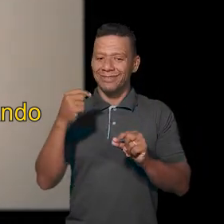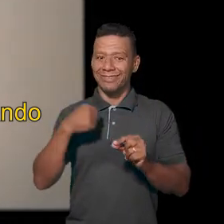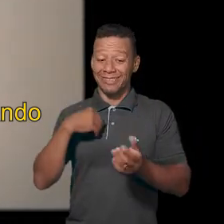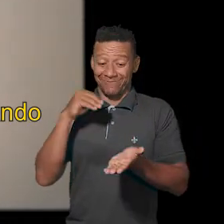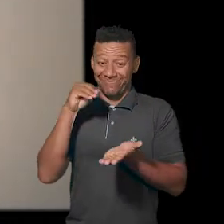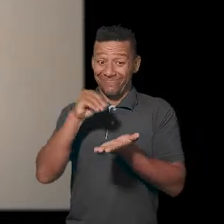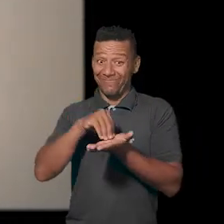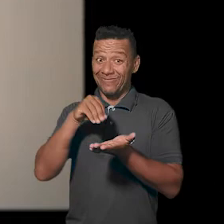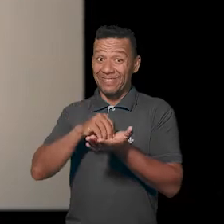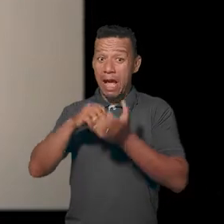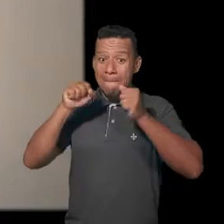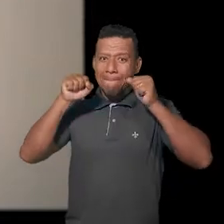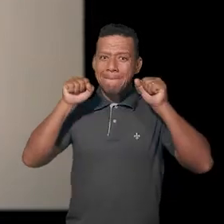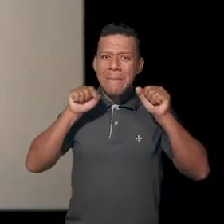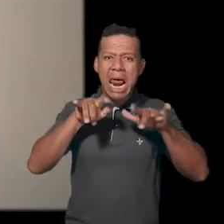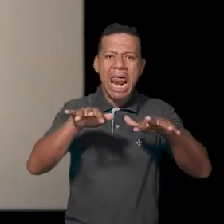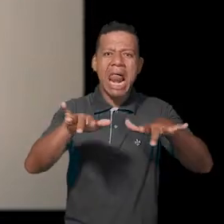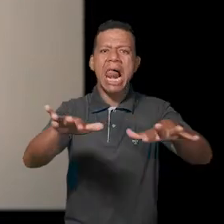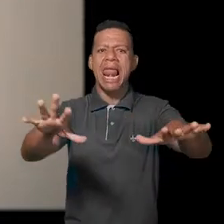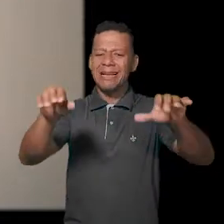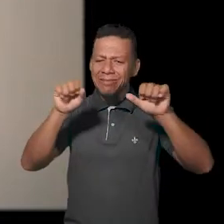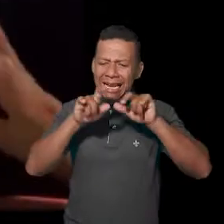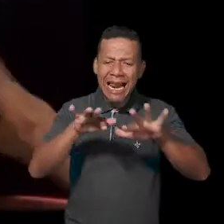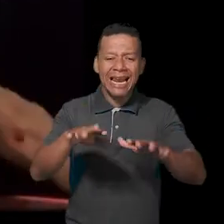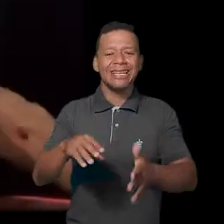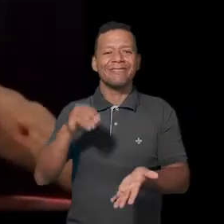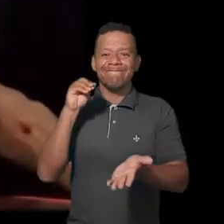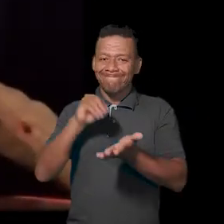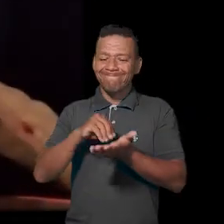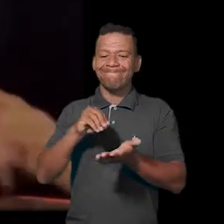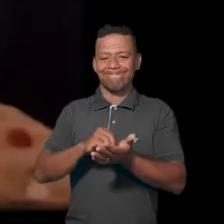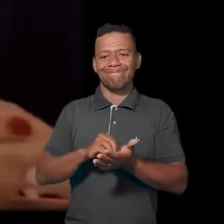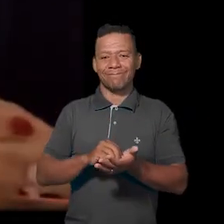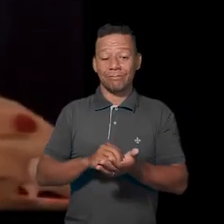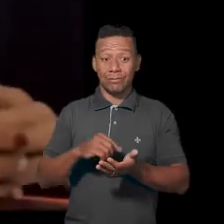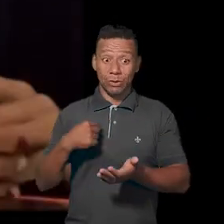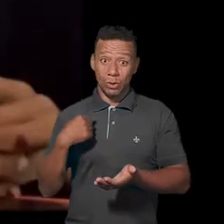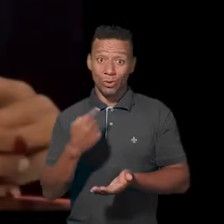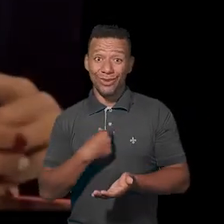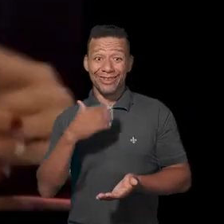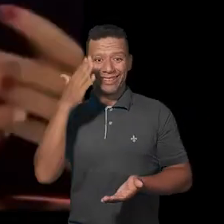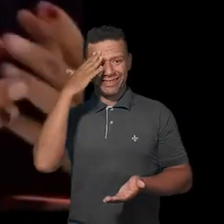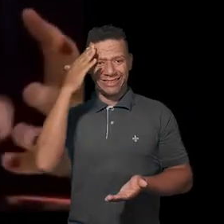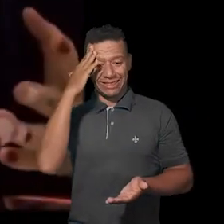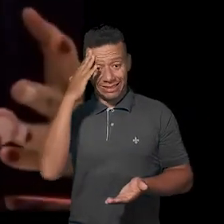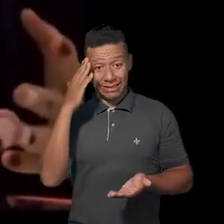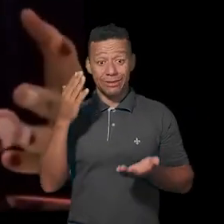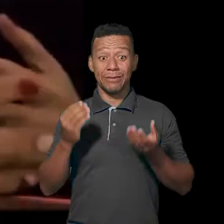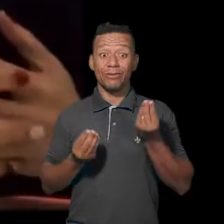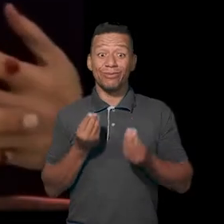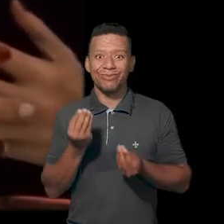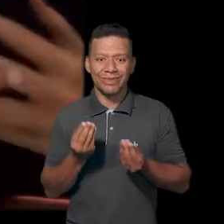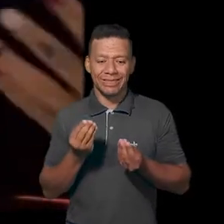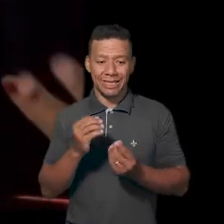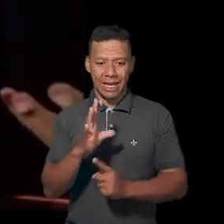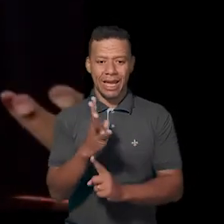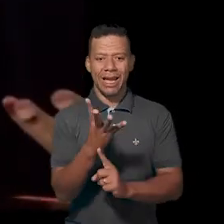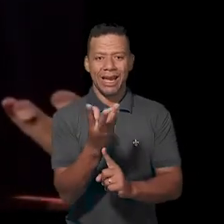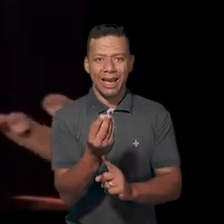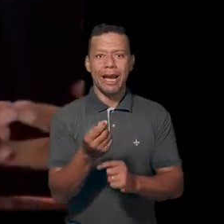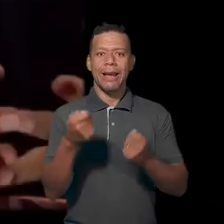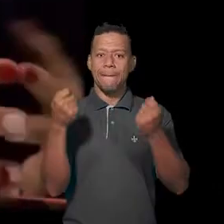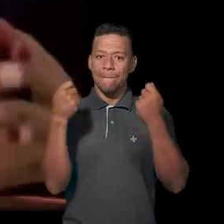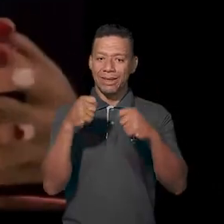para a gente. E isso é muito triste. Se a gente sabe que para fomentar a arte, os artistas têm que estar